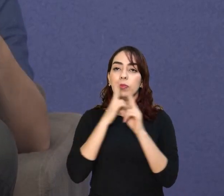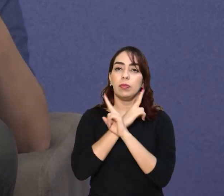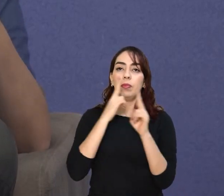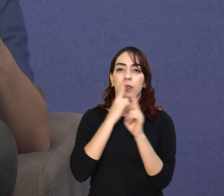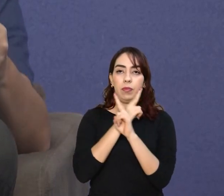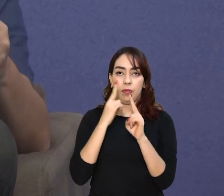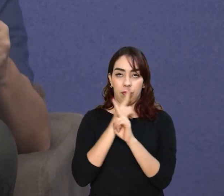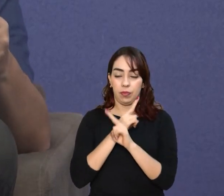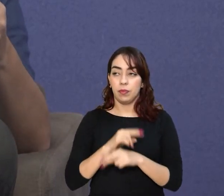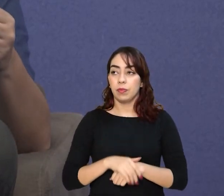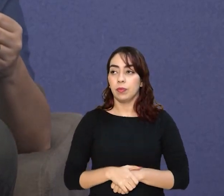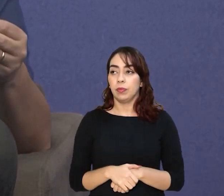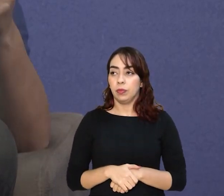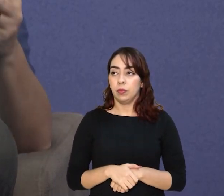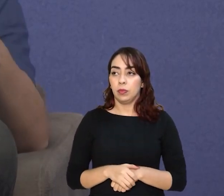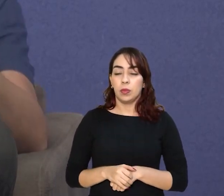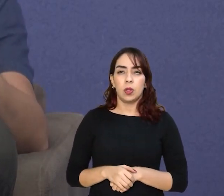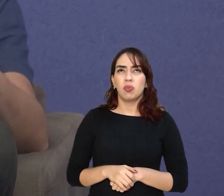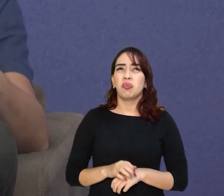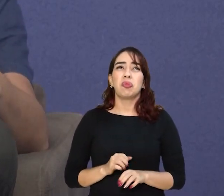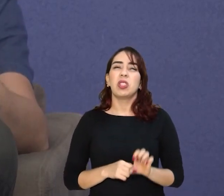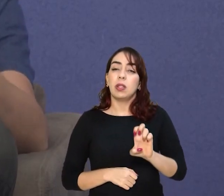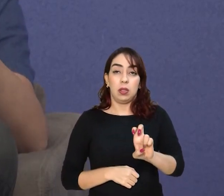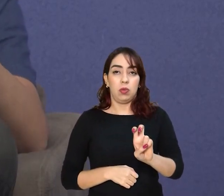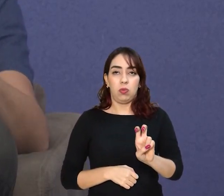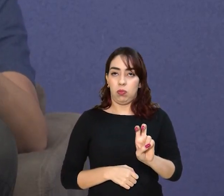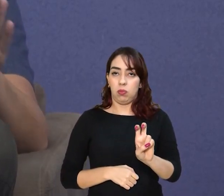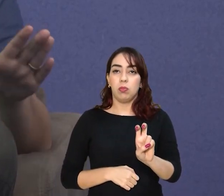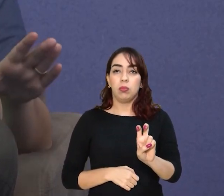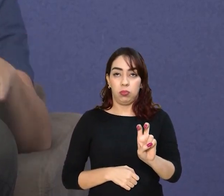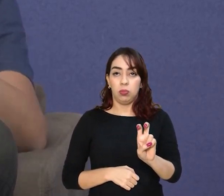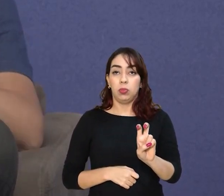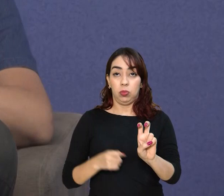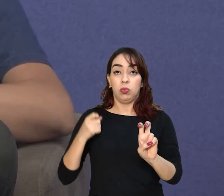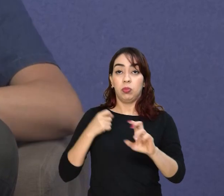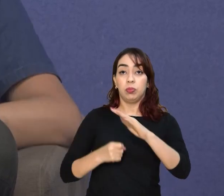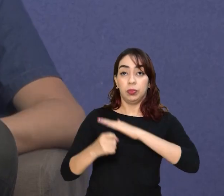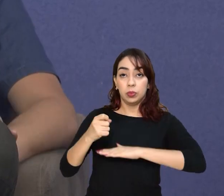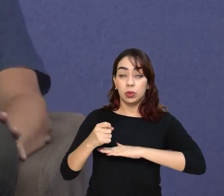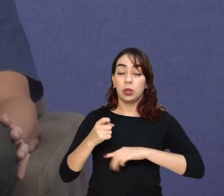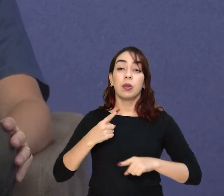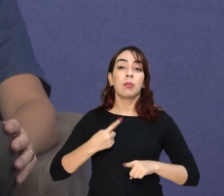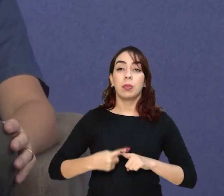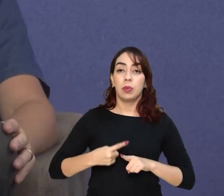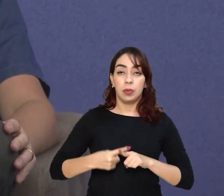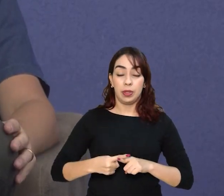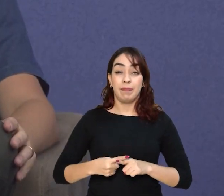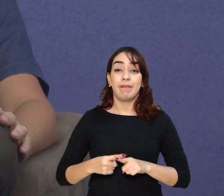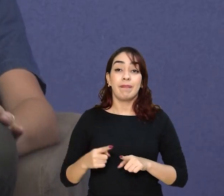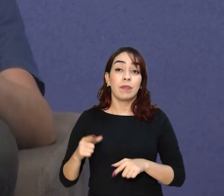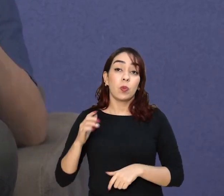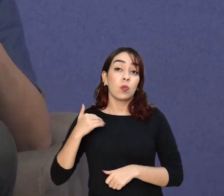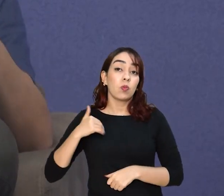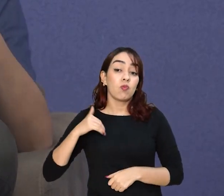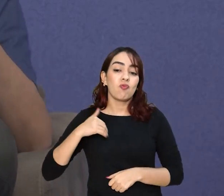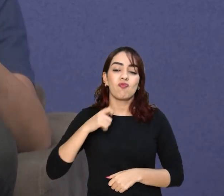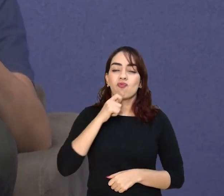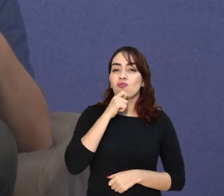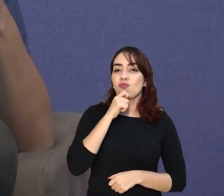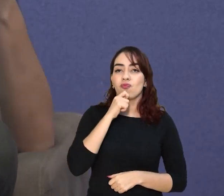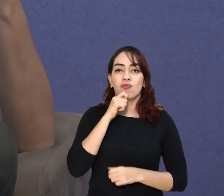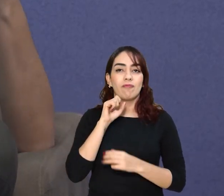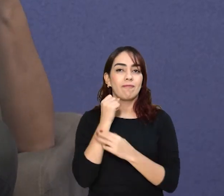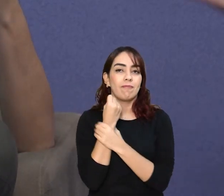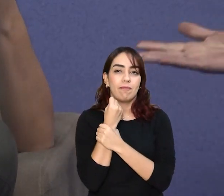inteira, se possível. 4, 5 jogadores. Não tem condição, porque o Ceará não joga bem defensivamente. Tem